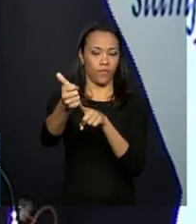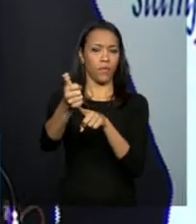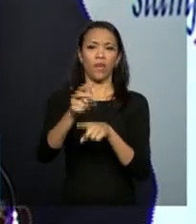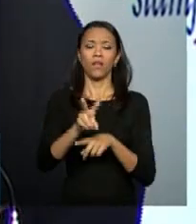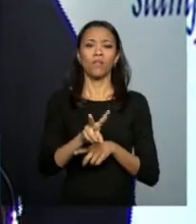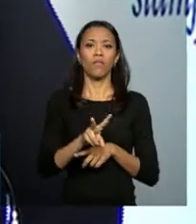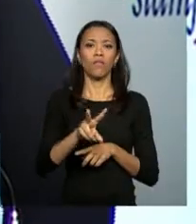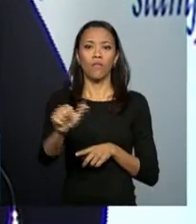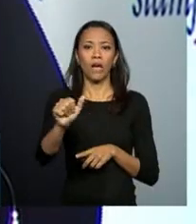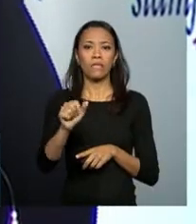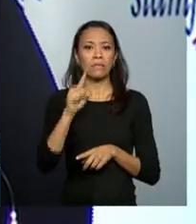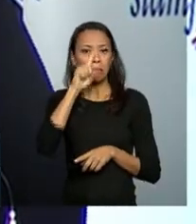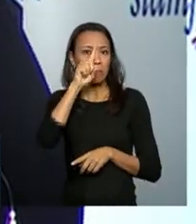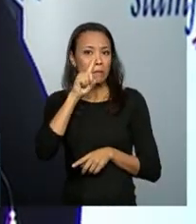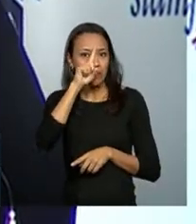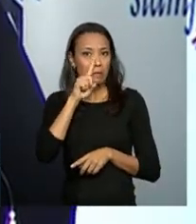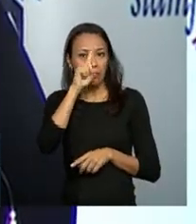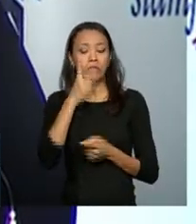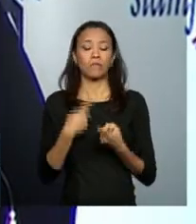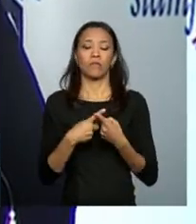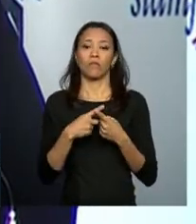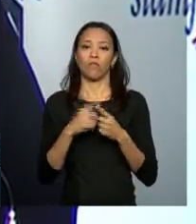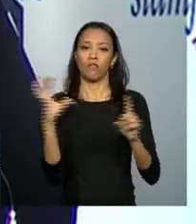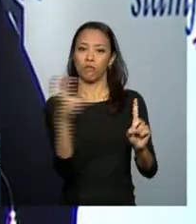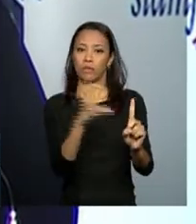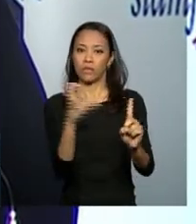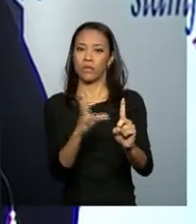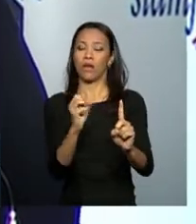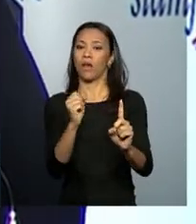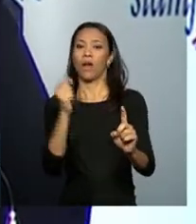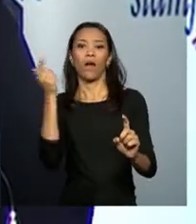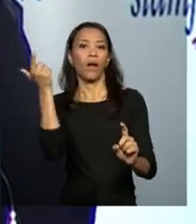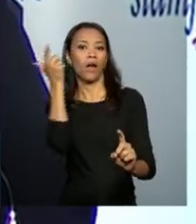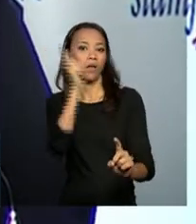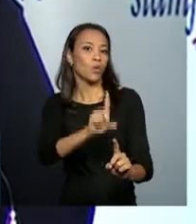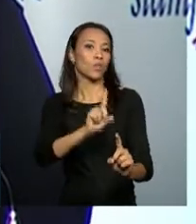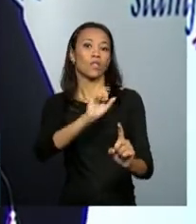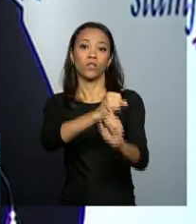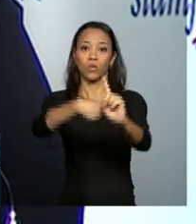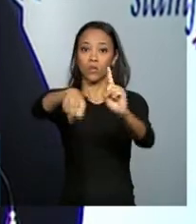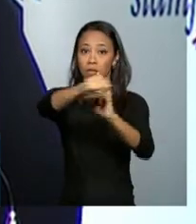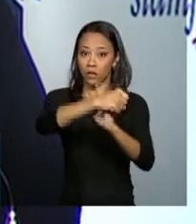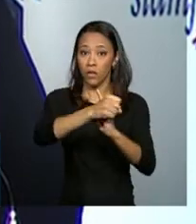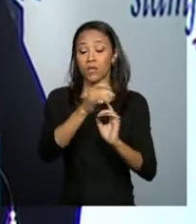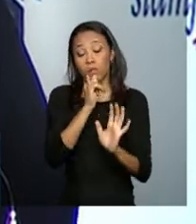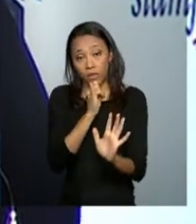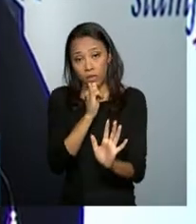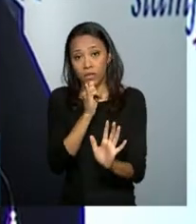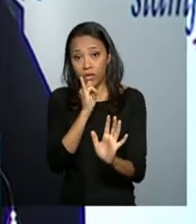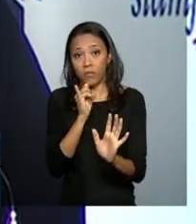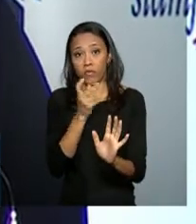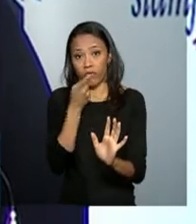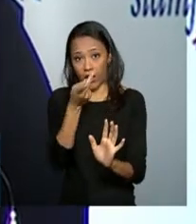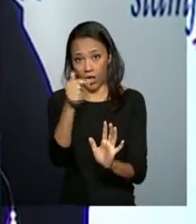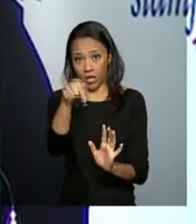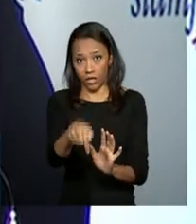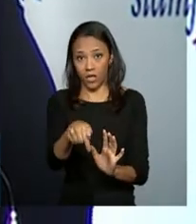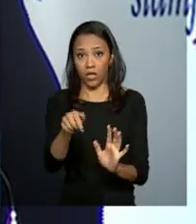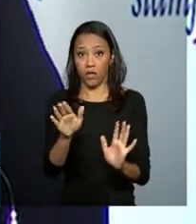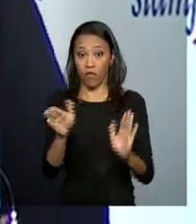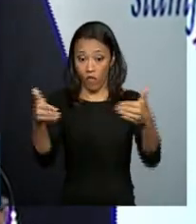comprometer as conquistas sociais e as conquistas, eu quero dar um exemplo específico aqui do